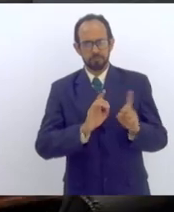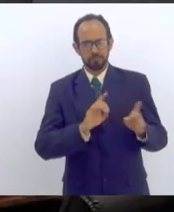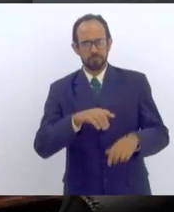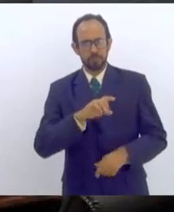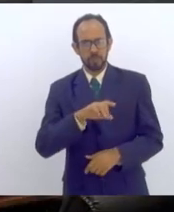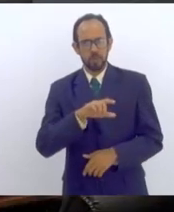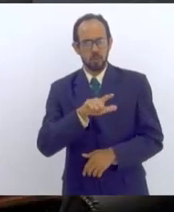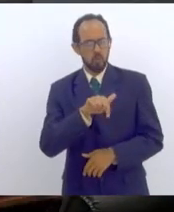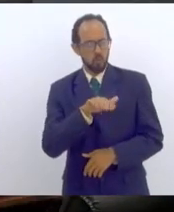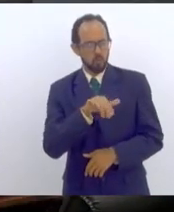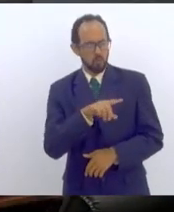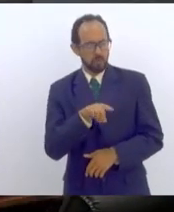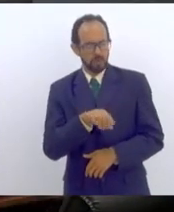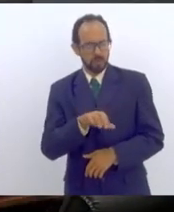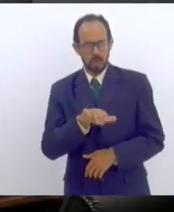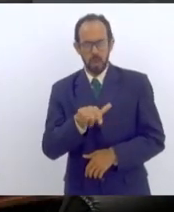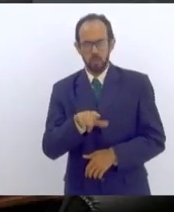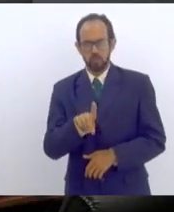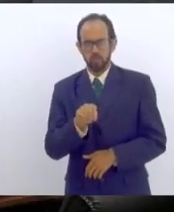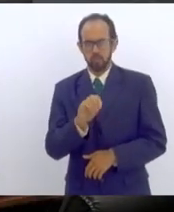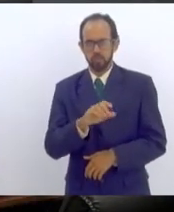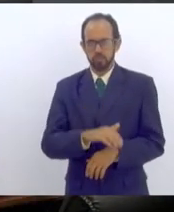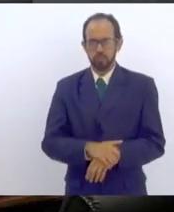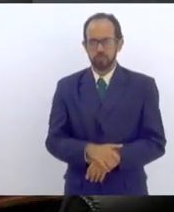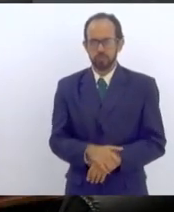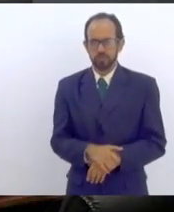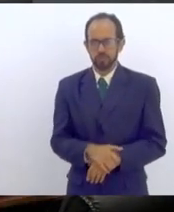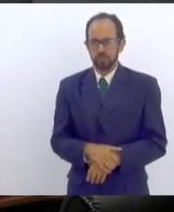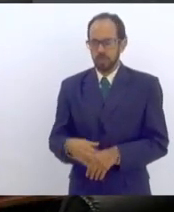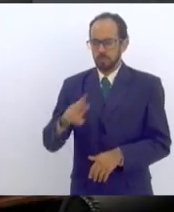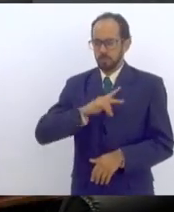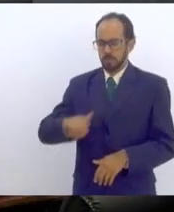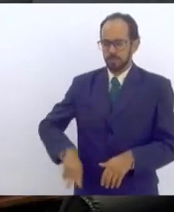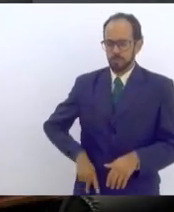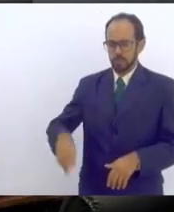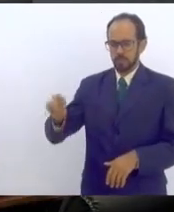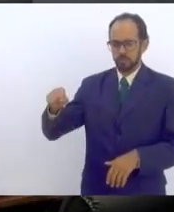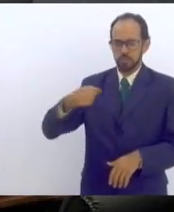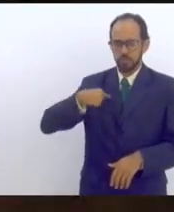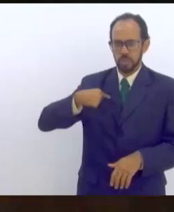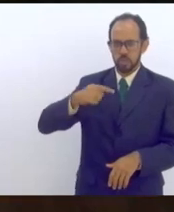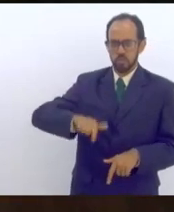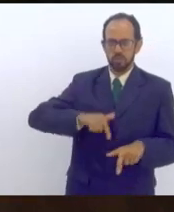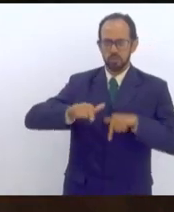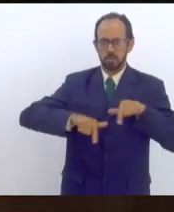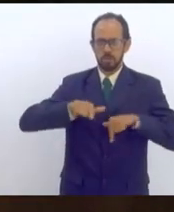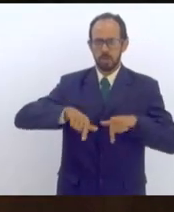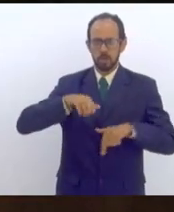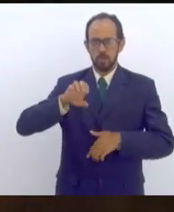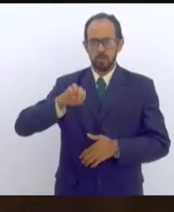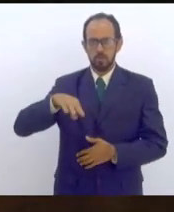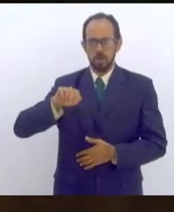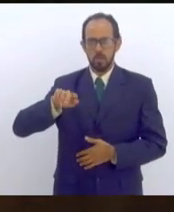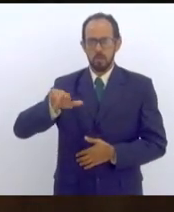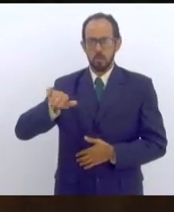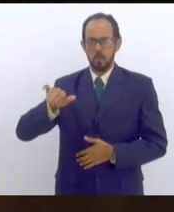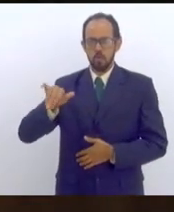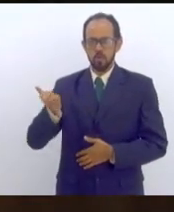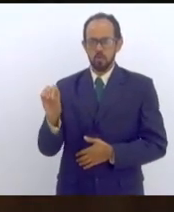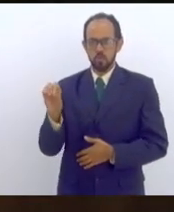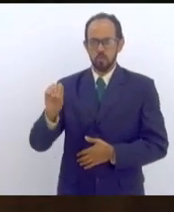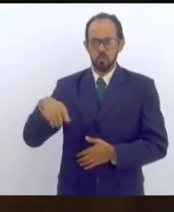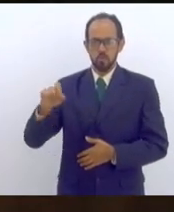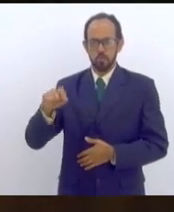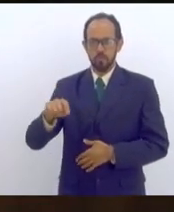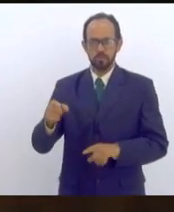Ribeiro. Presidente, o DJ Malboro, trabalhei com ele nos últimos anos em Mangaratiba, no